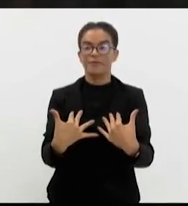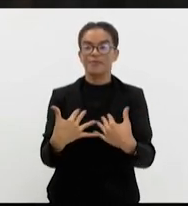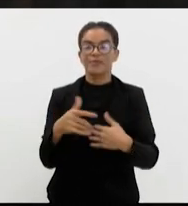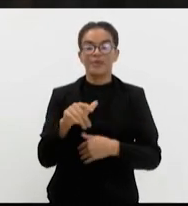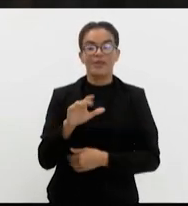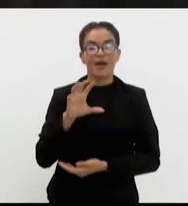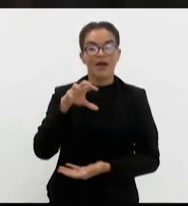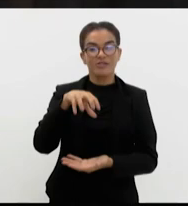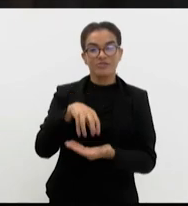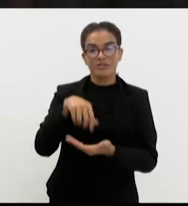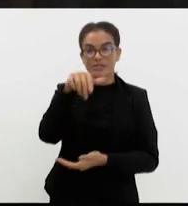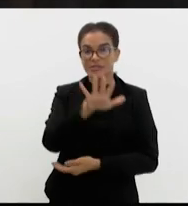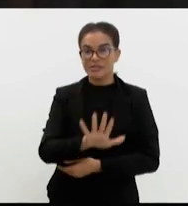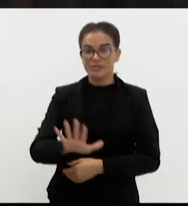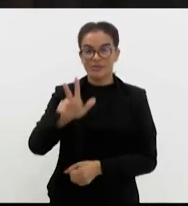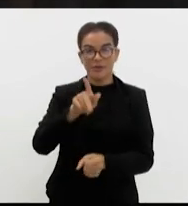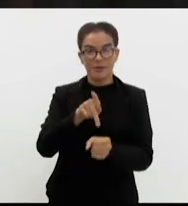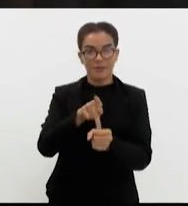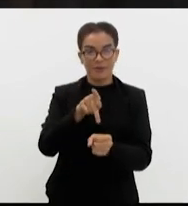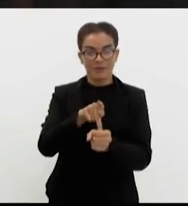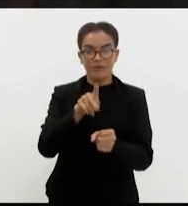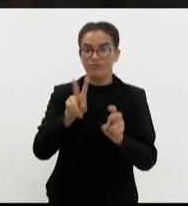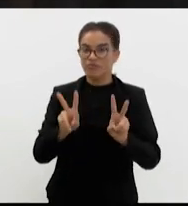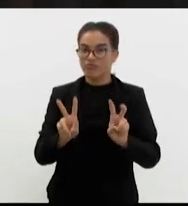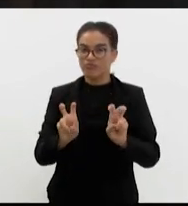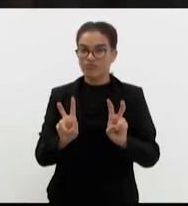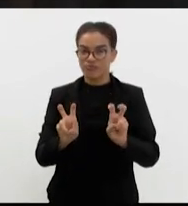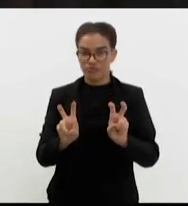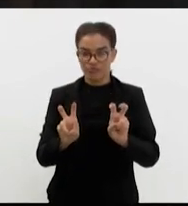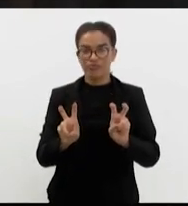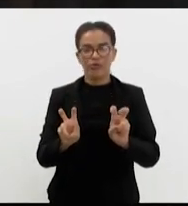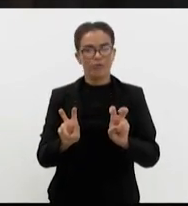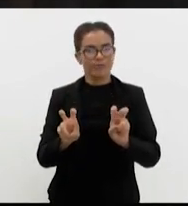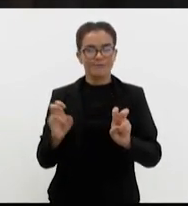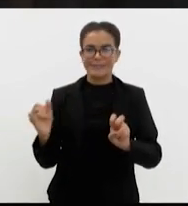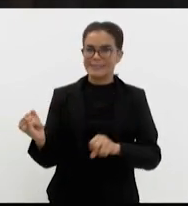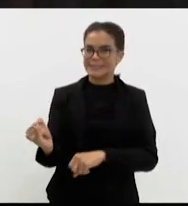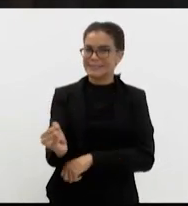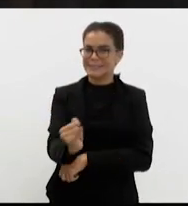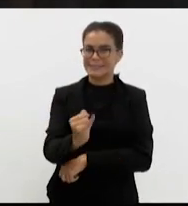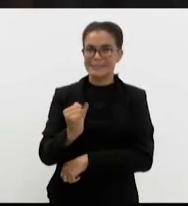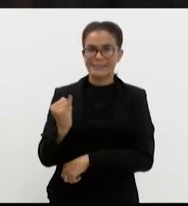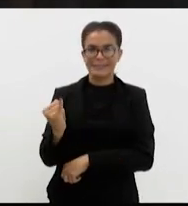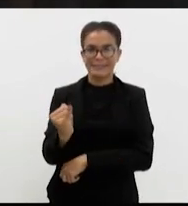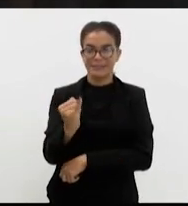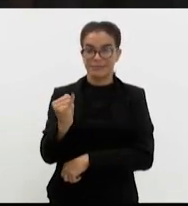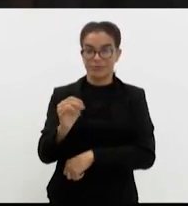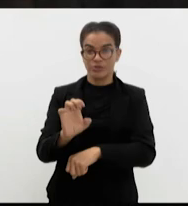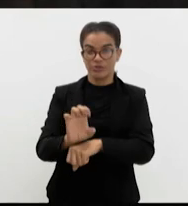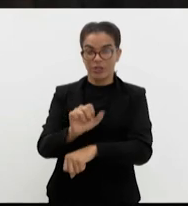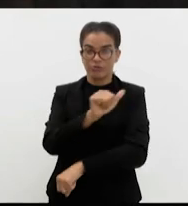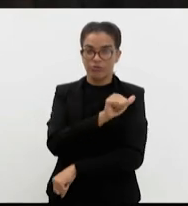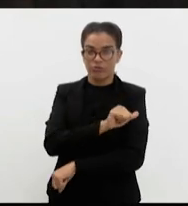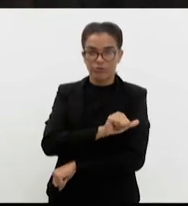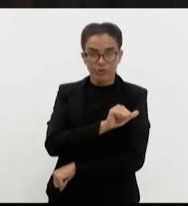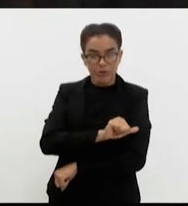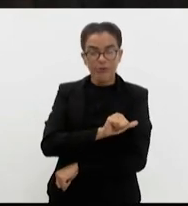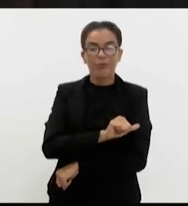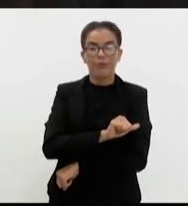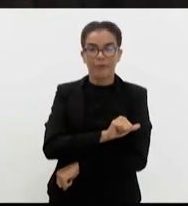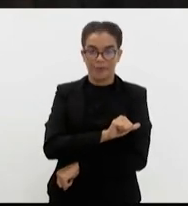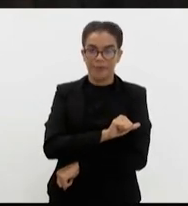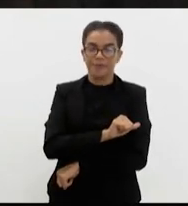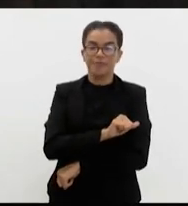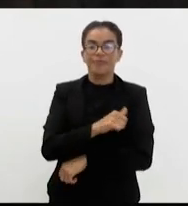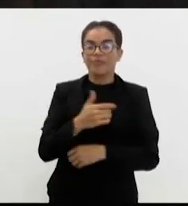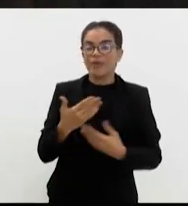Nacional de petróleo sobre um tema absolutamente relevante pro estado do Rio de Janeiro é